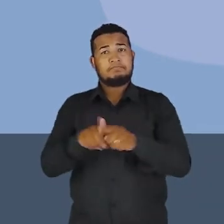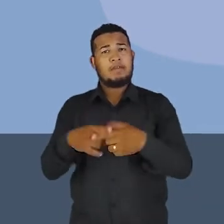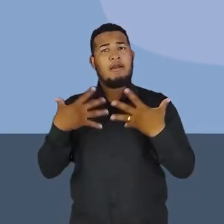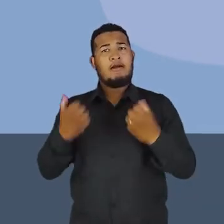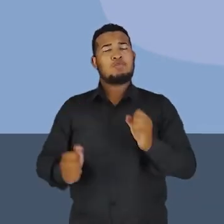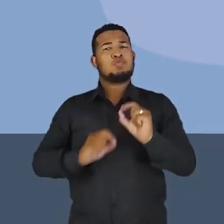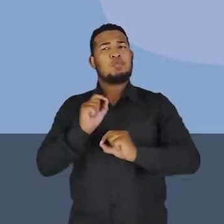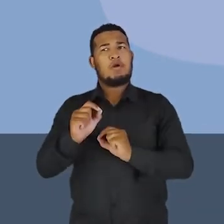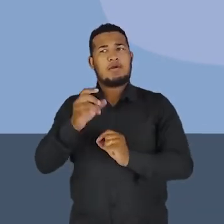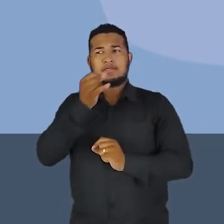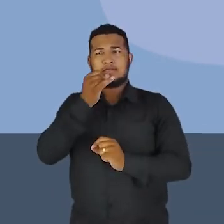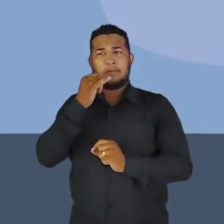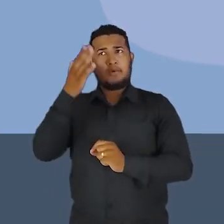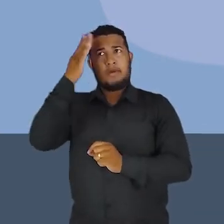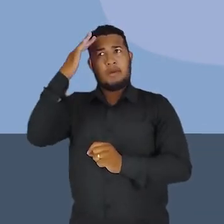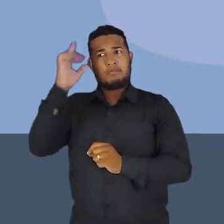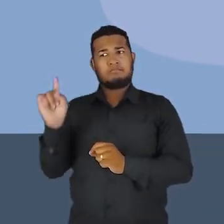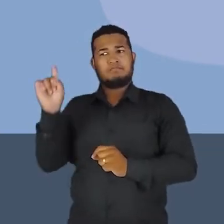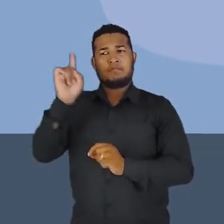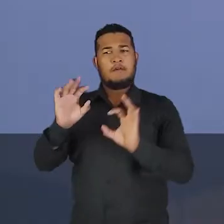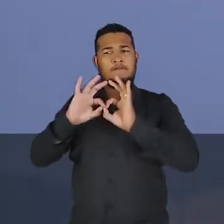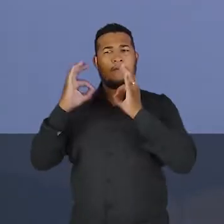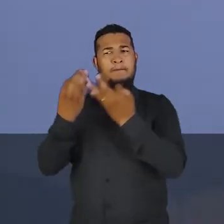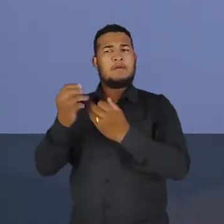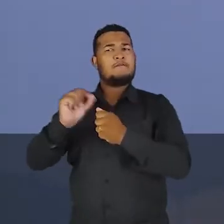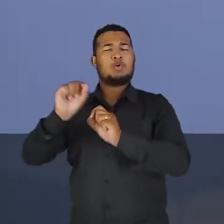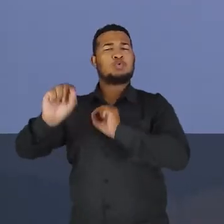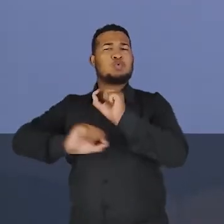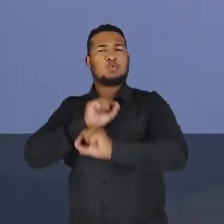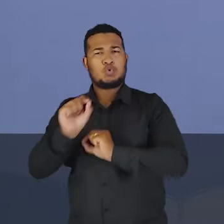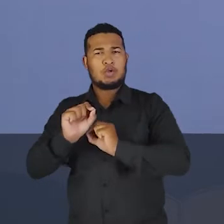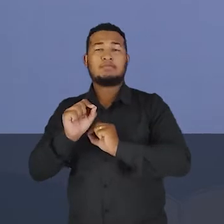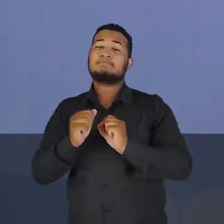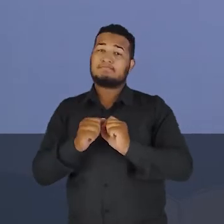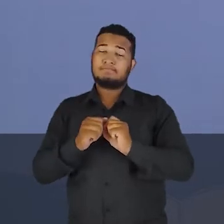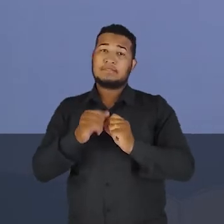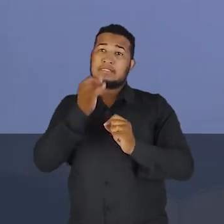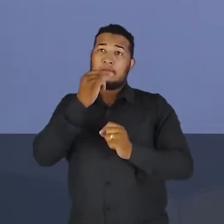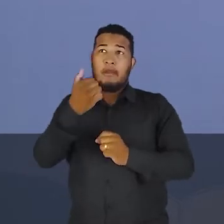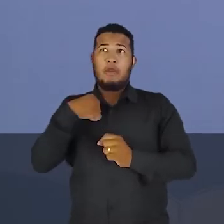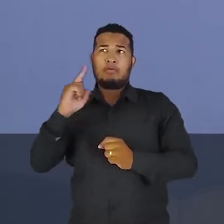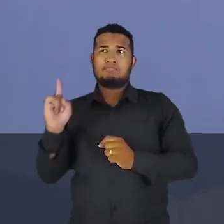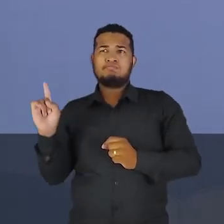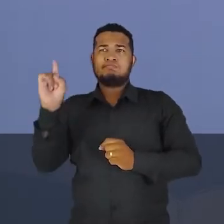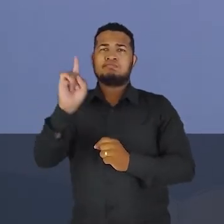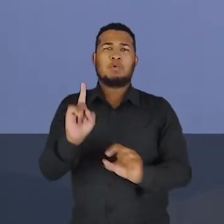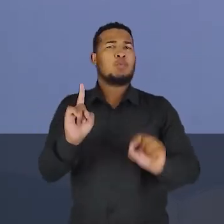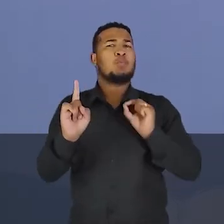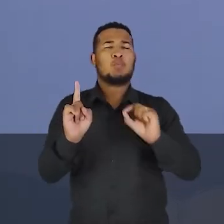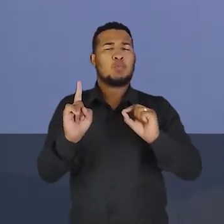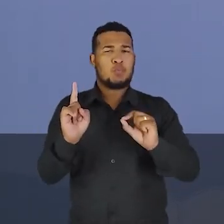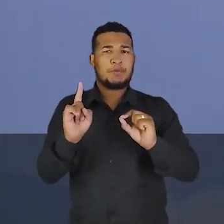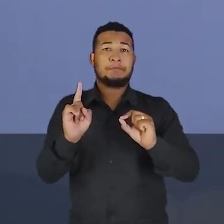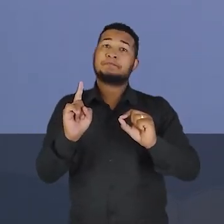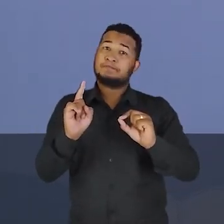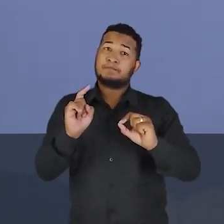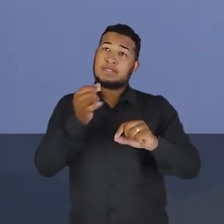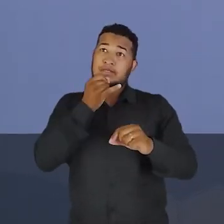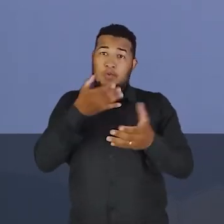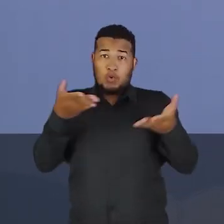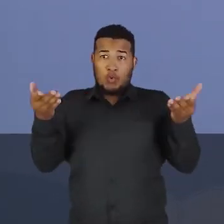seu lugar dentro da família. Isso é importante. Qual é o seu lugar na família? Nesse momento é um